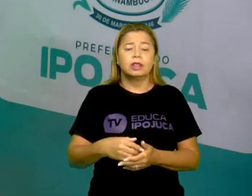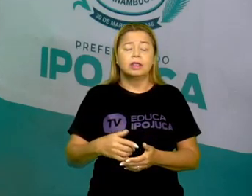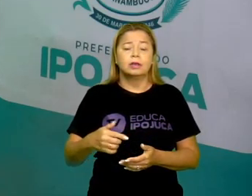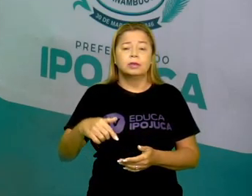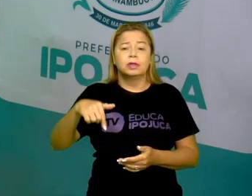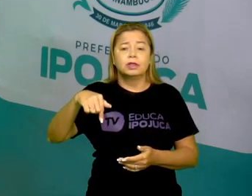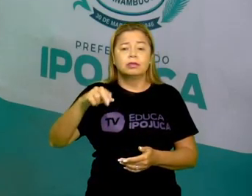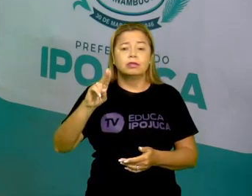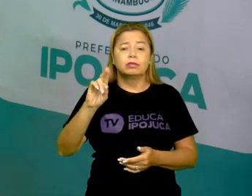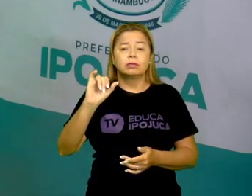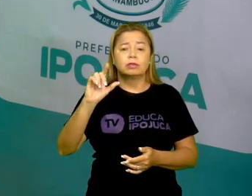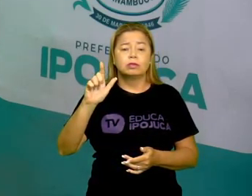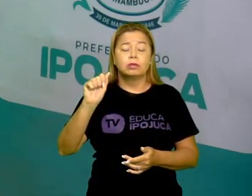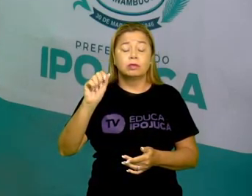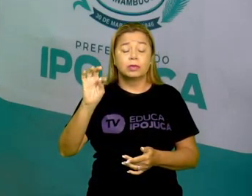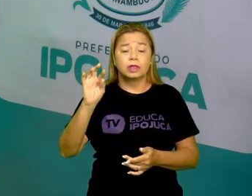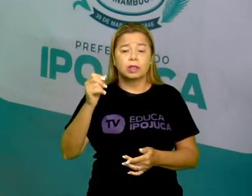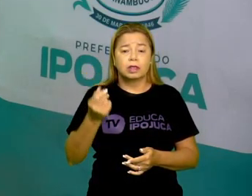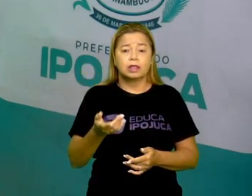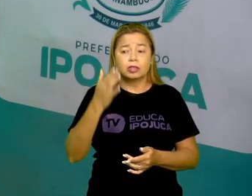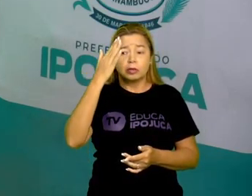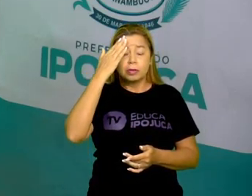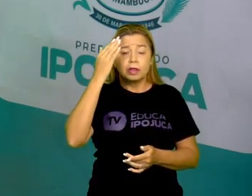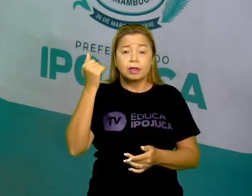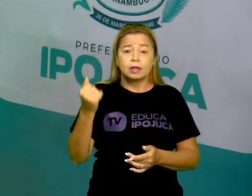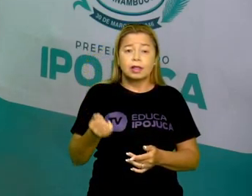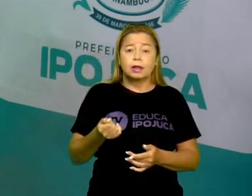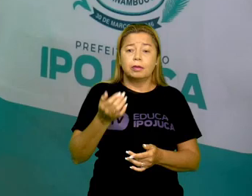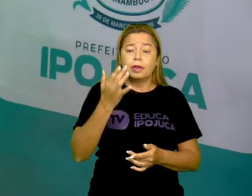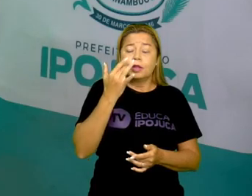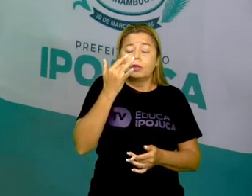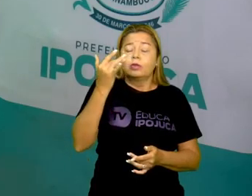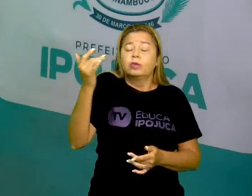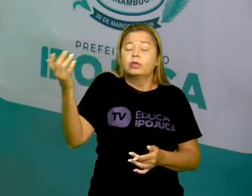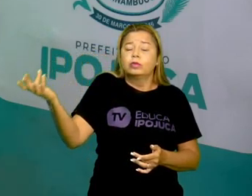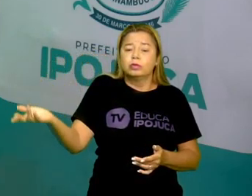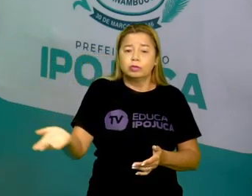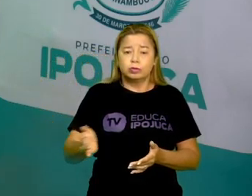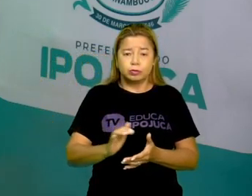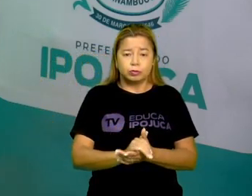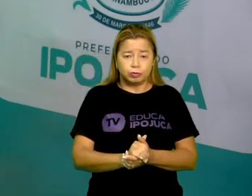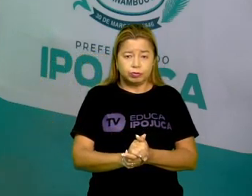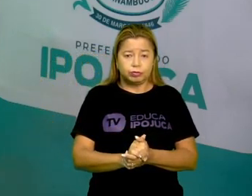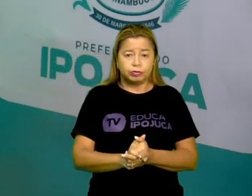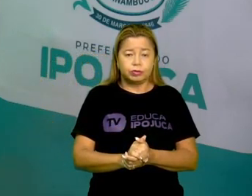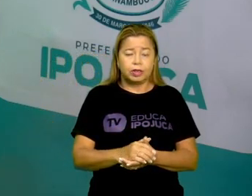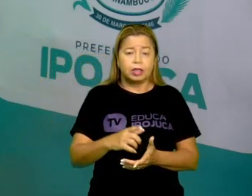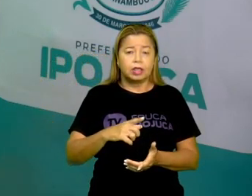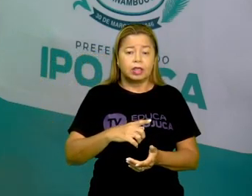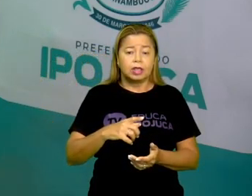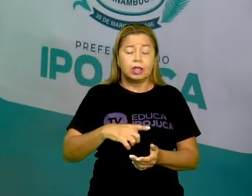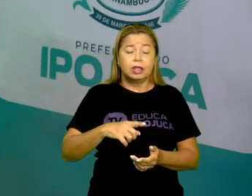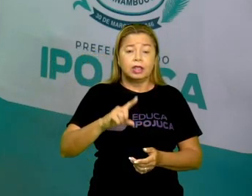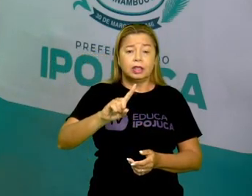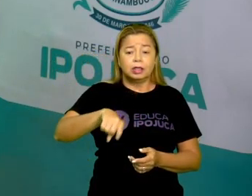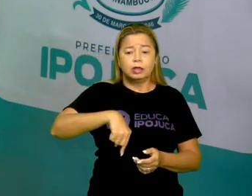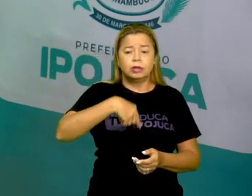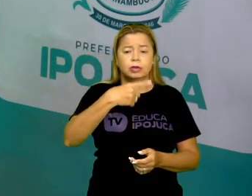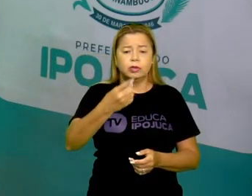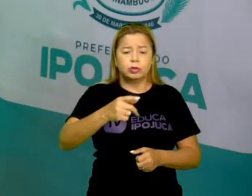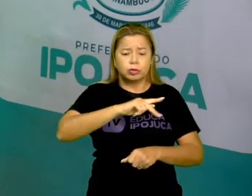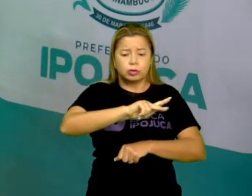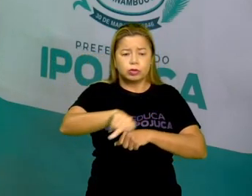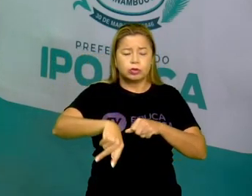né? O quintal, a libra, onça. E aí de outros lugares do mundo, como Cocu,